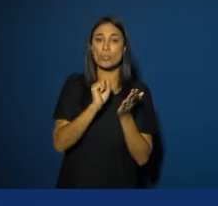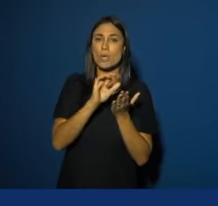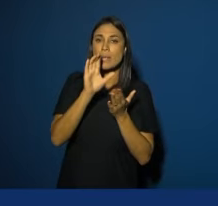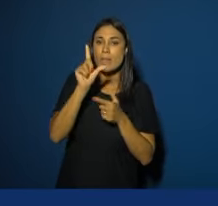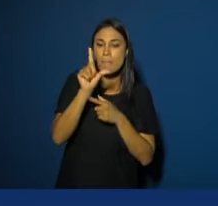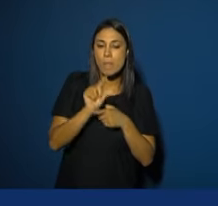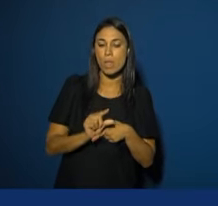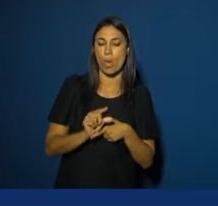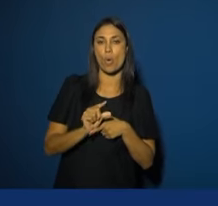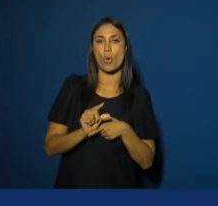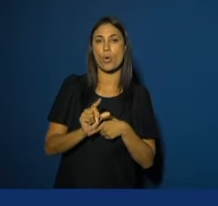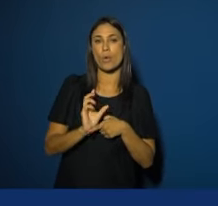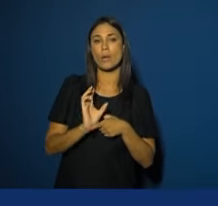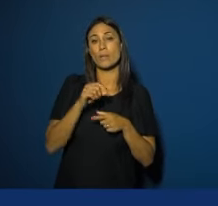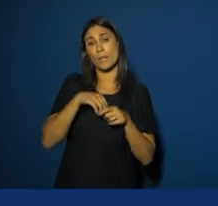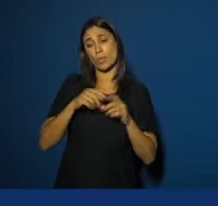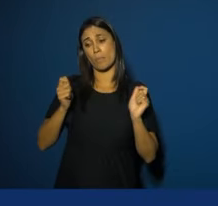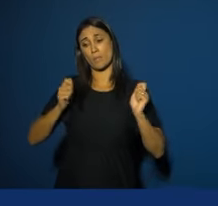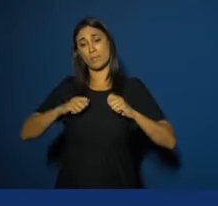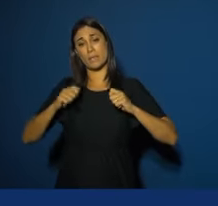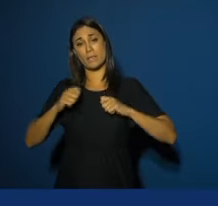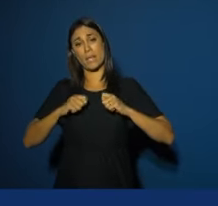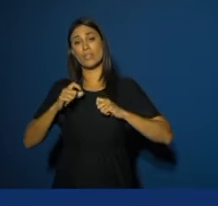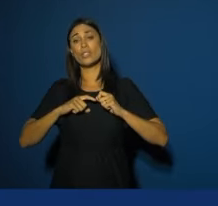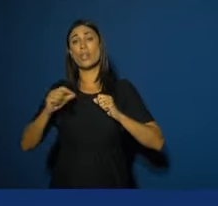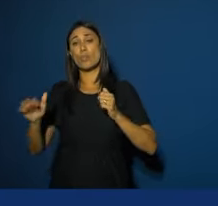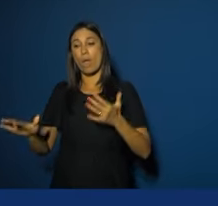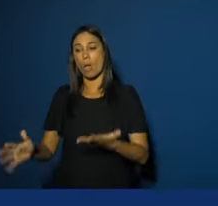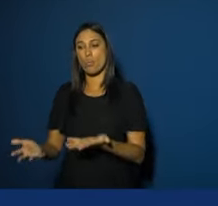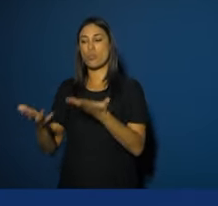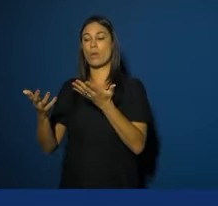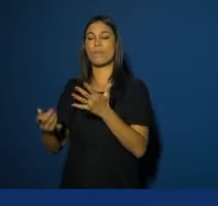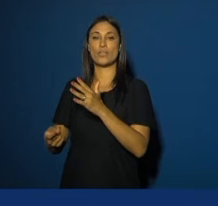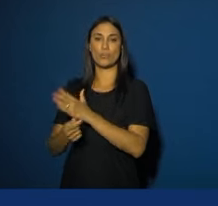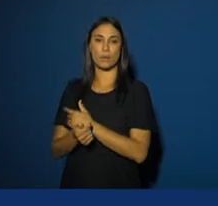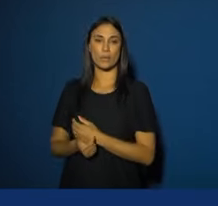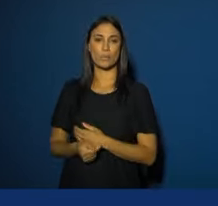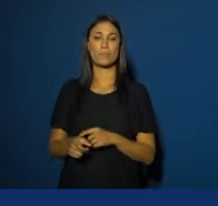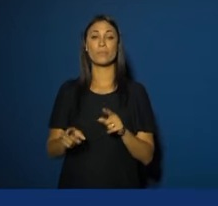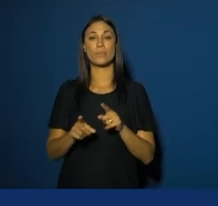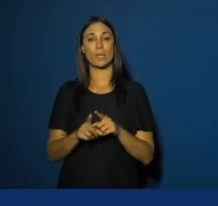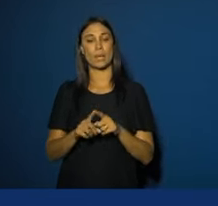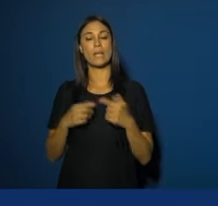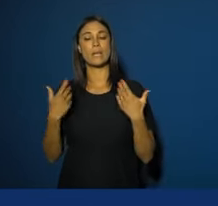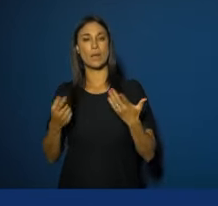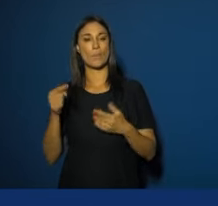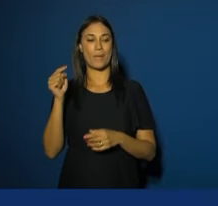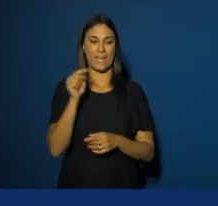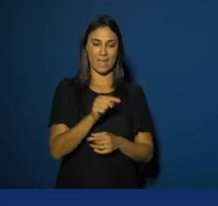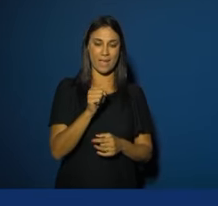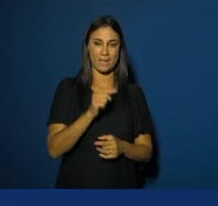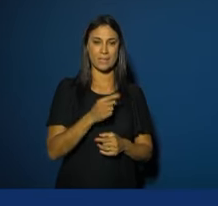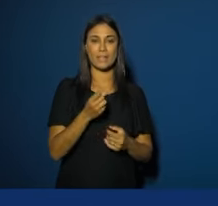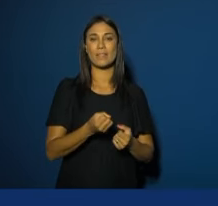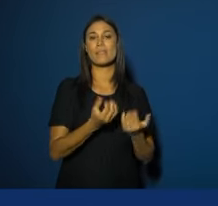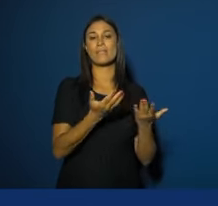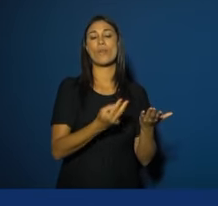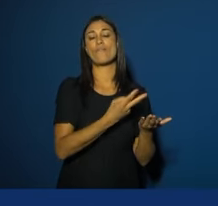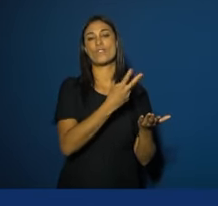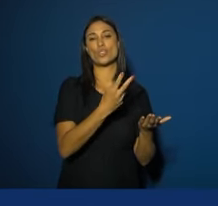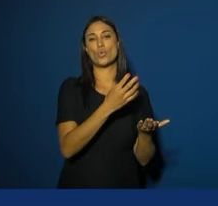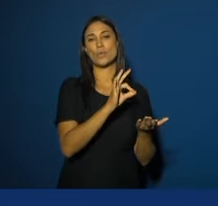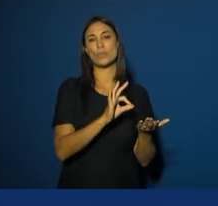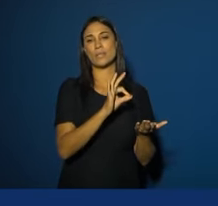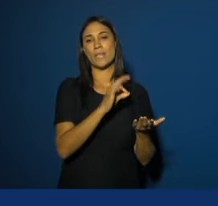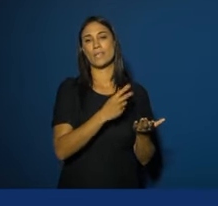mais baixa possível dentro da possibilidade de levantar aquele investimento e as enquanto as construtoras no Brasil dão 22